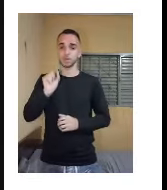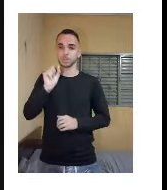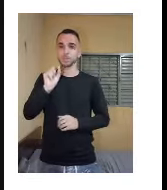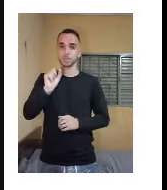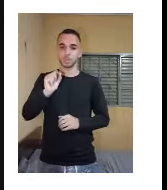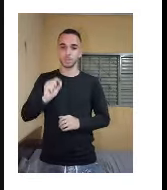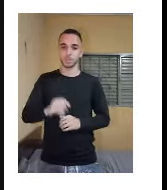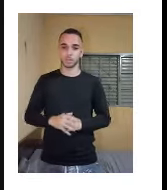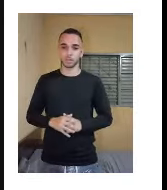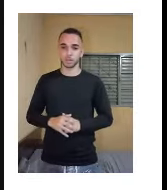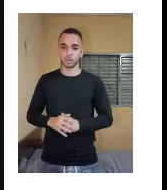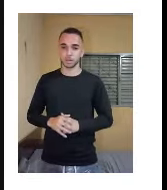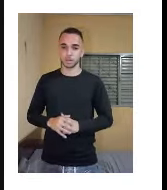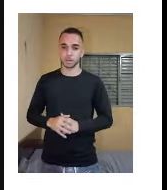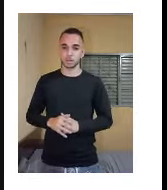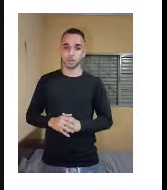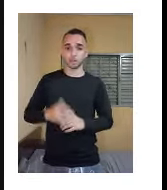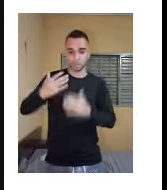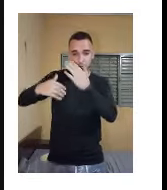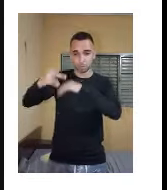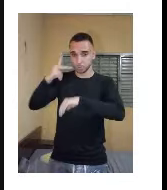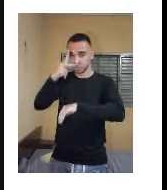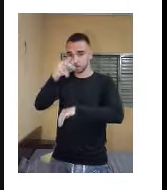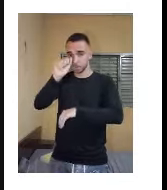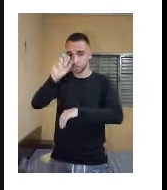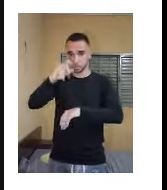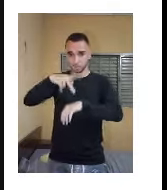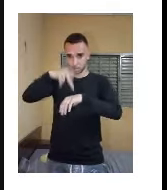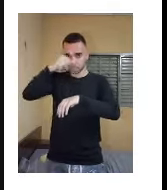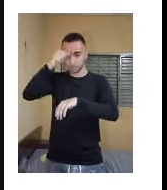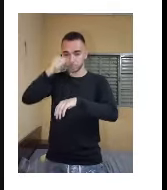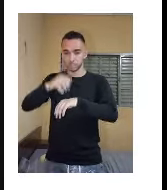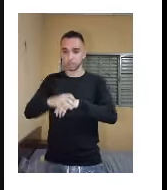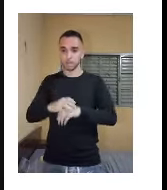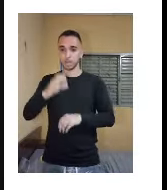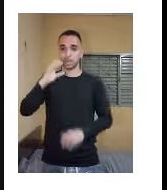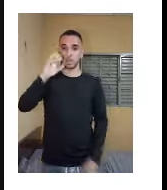teve bastante avanços, né, se comparado